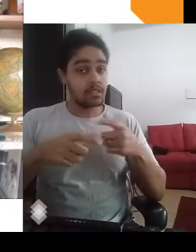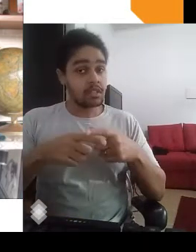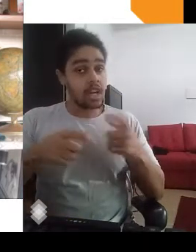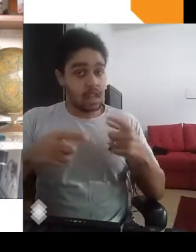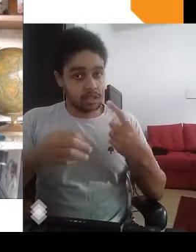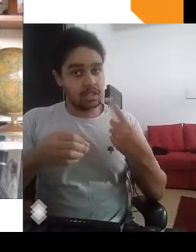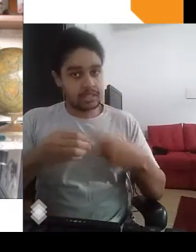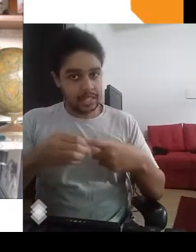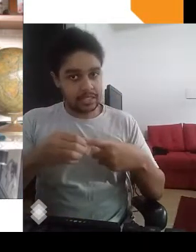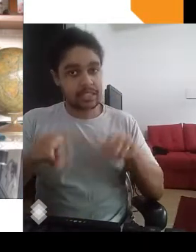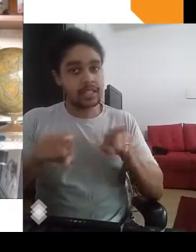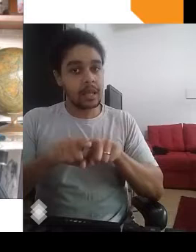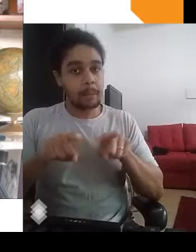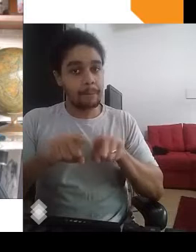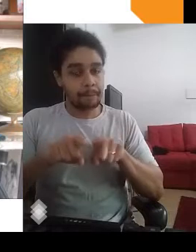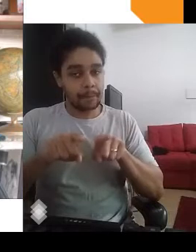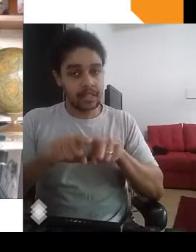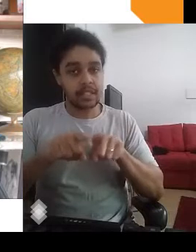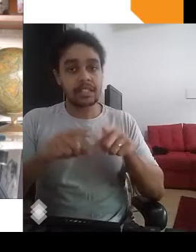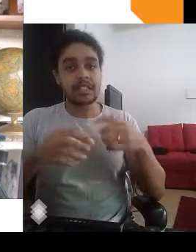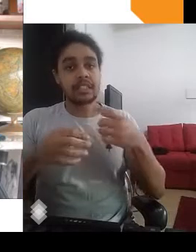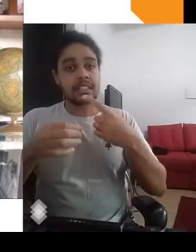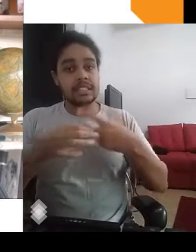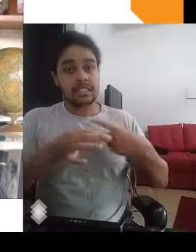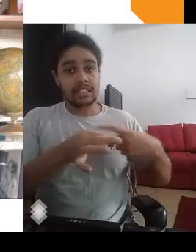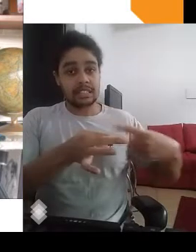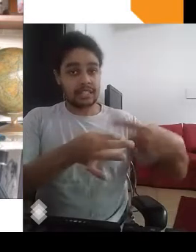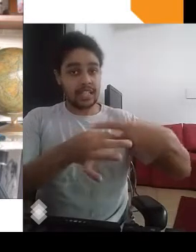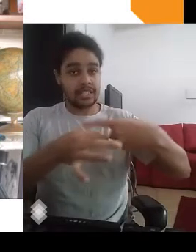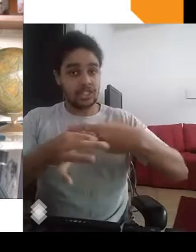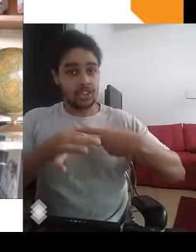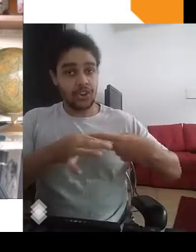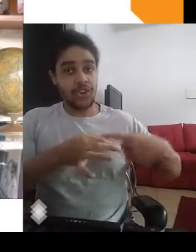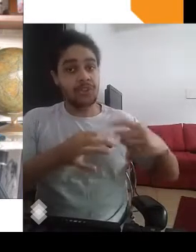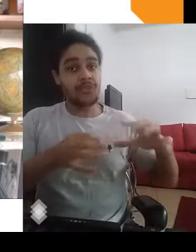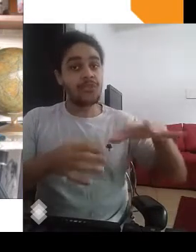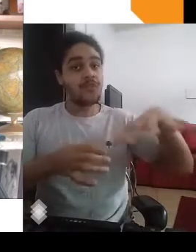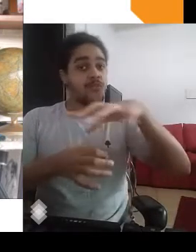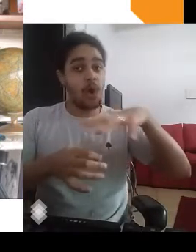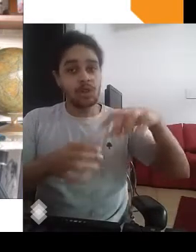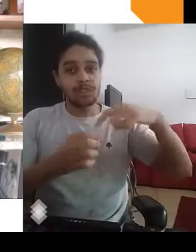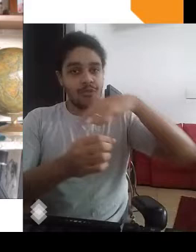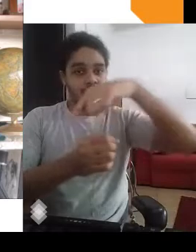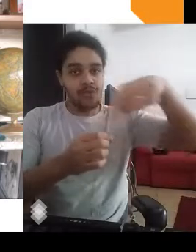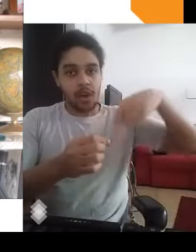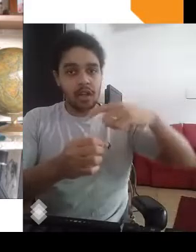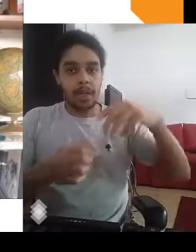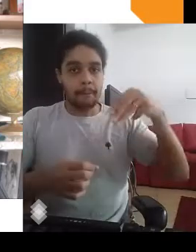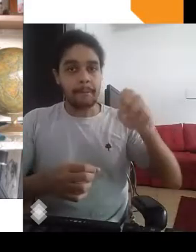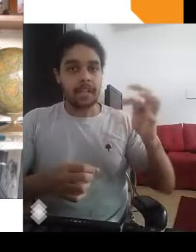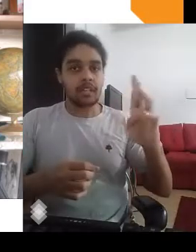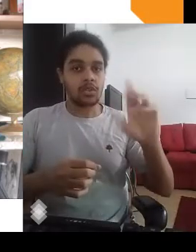grande cidade, uma metrópole, e as suas cidades no seu entorno. Metrópole vem do